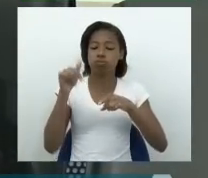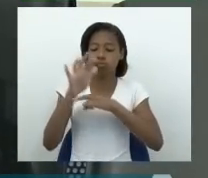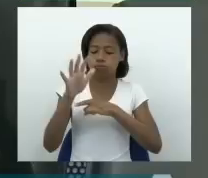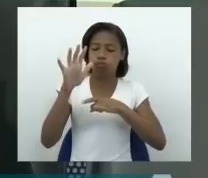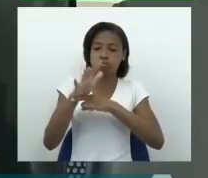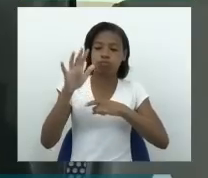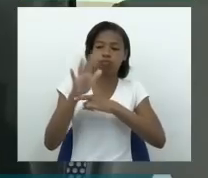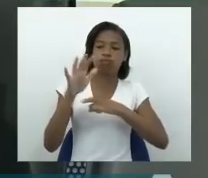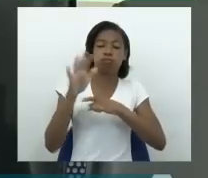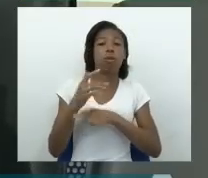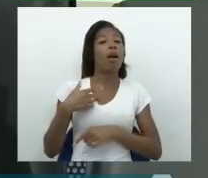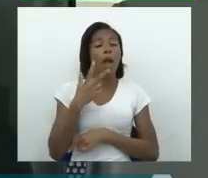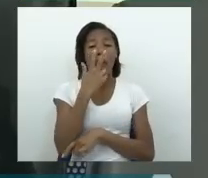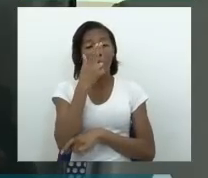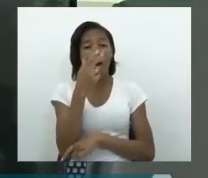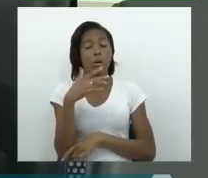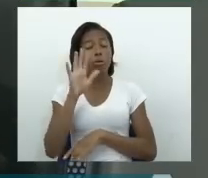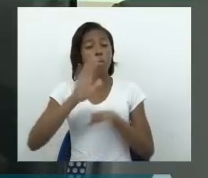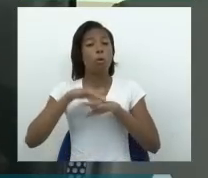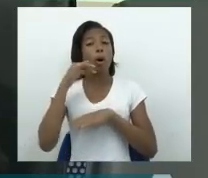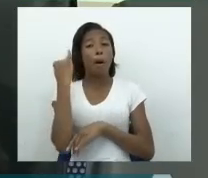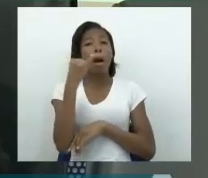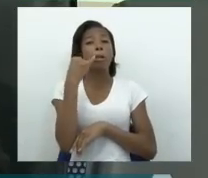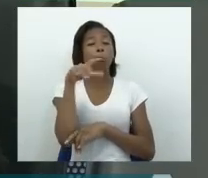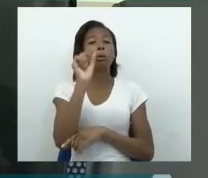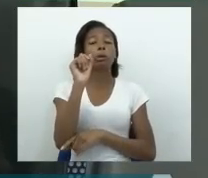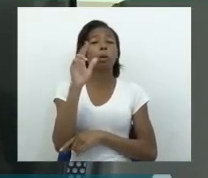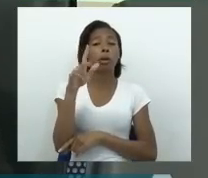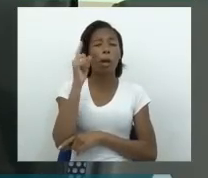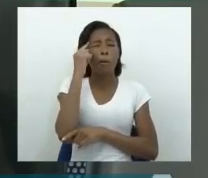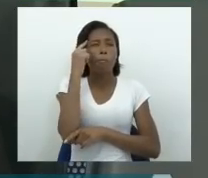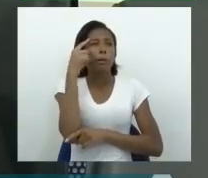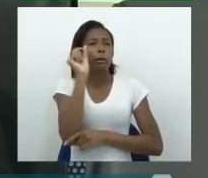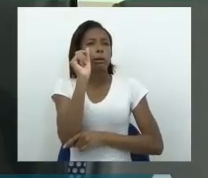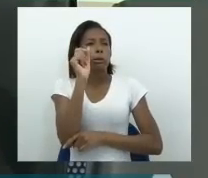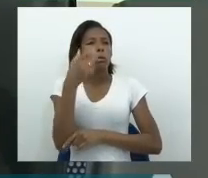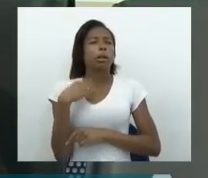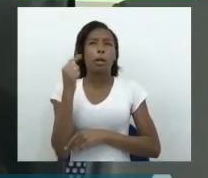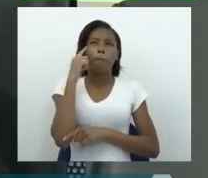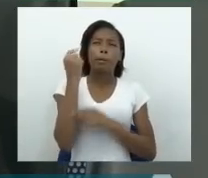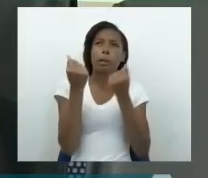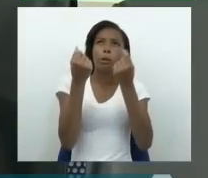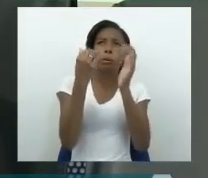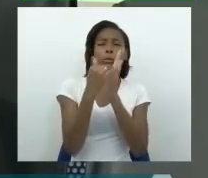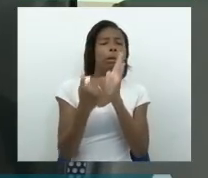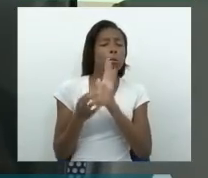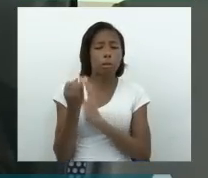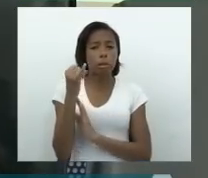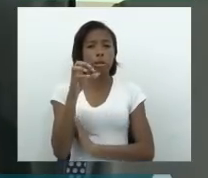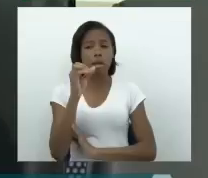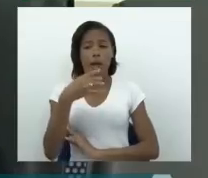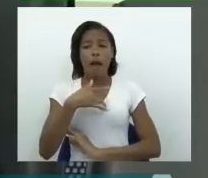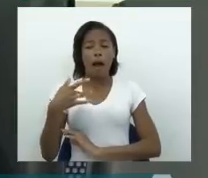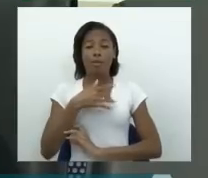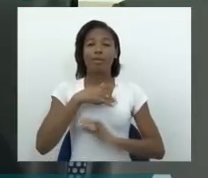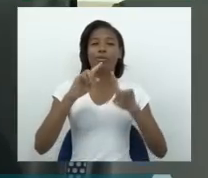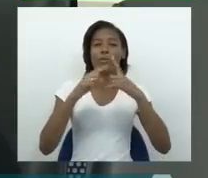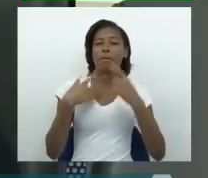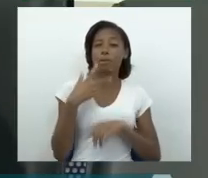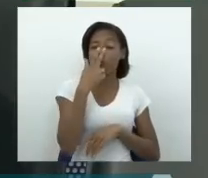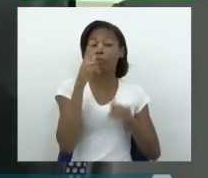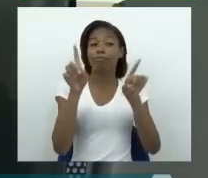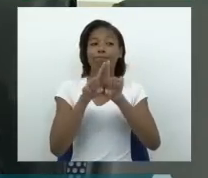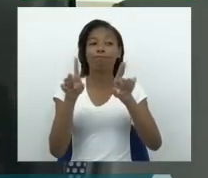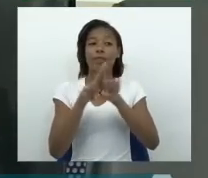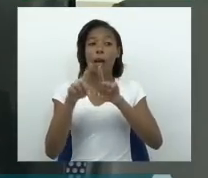Claro, eu acho que uma das coisas mais importantes pensadas em termos de orçamento é a saúde. Mas eu acho também